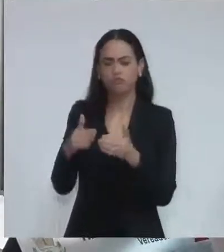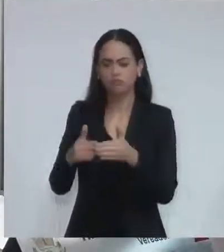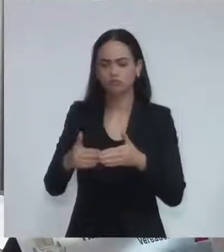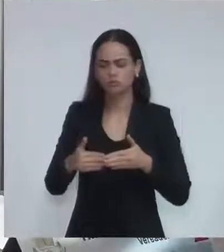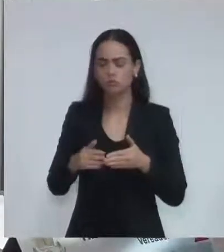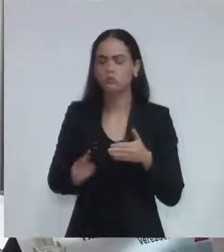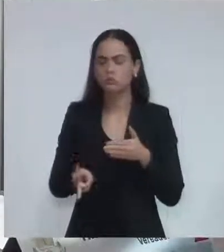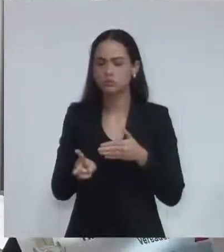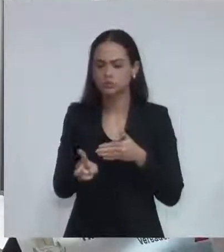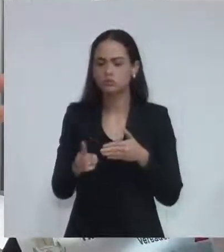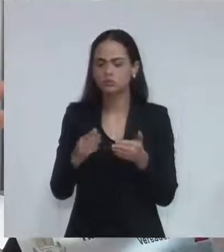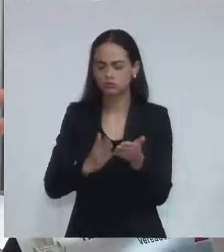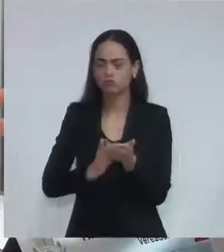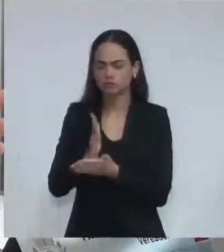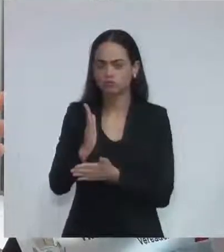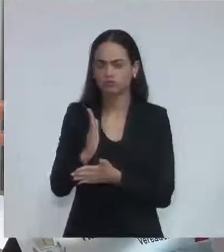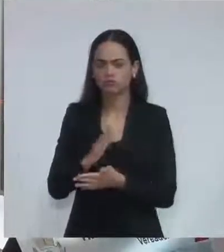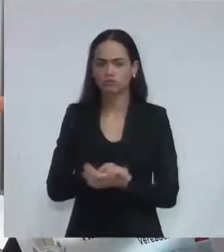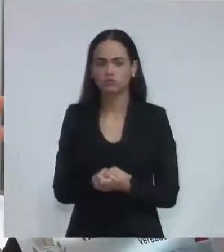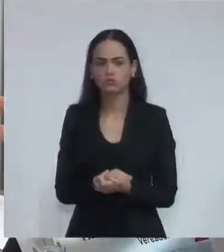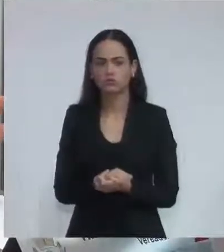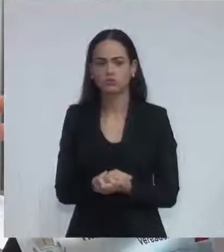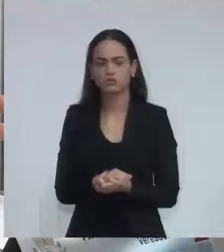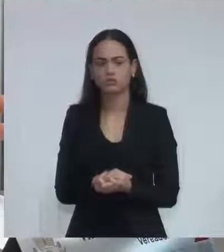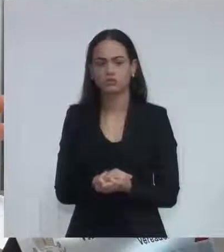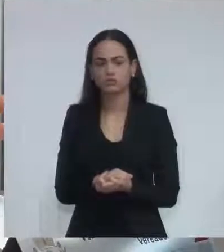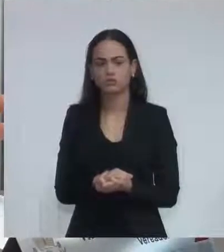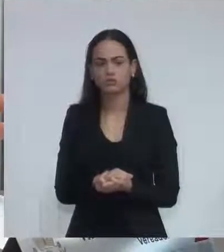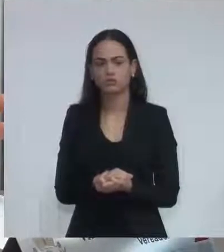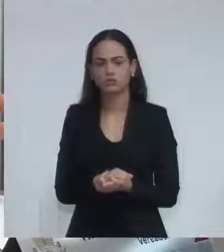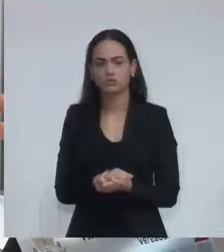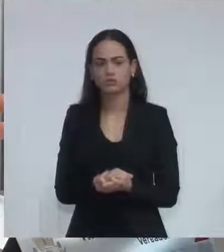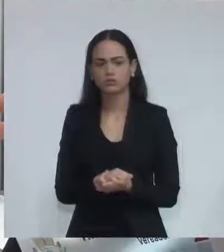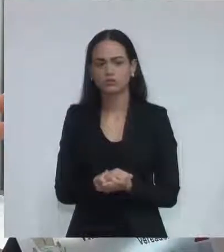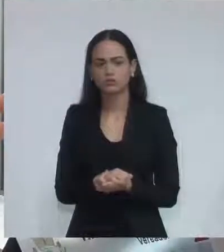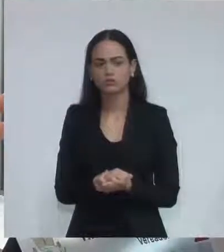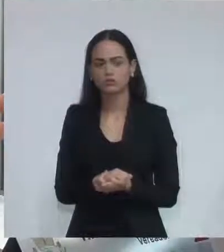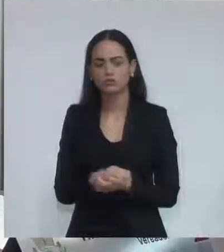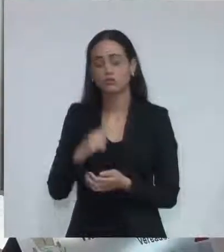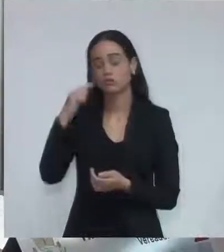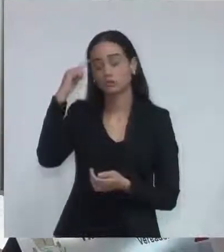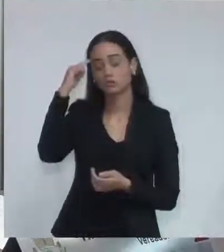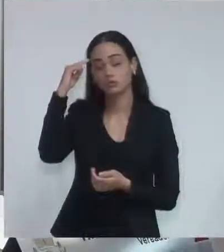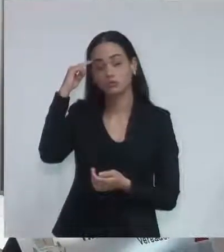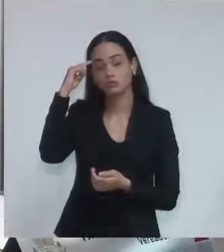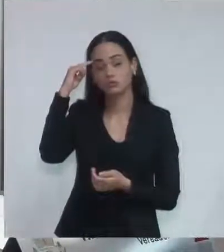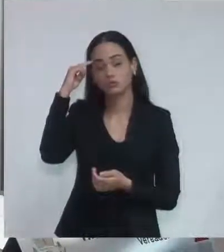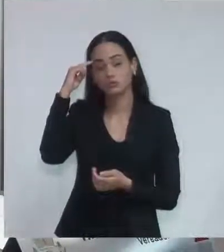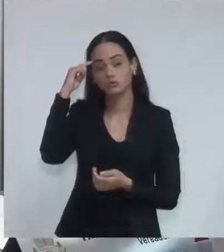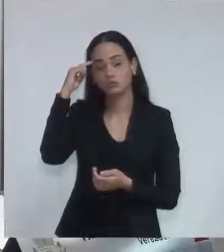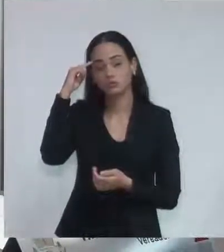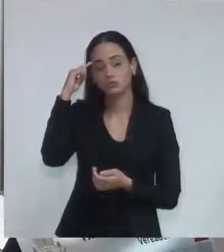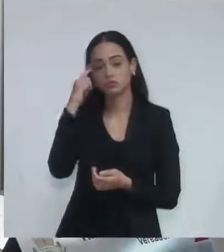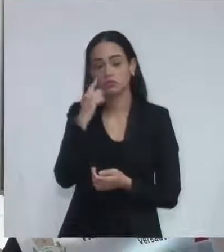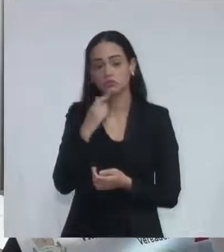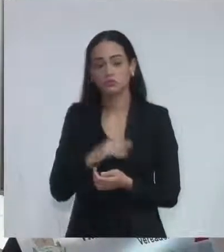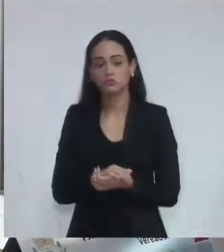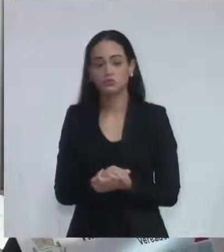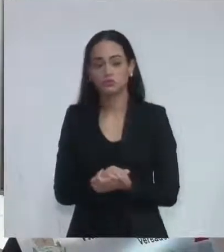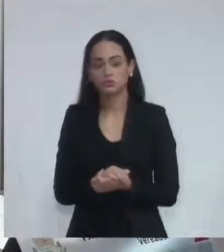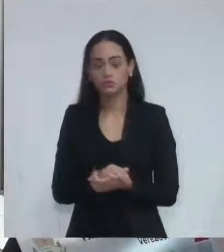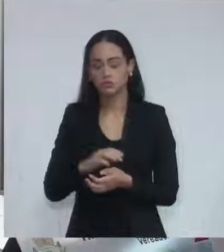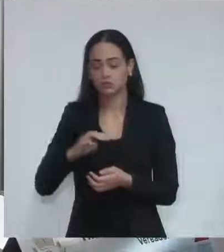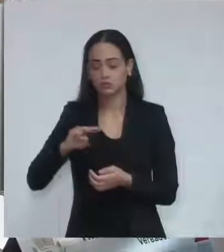a todos os requerimentos. E a ideia aqui quando eu coloquei, principalmente chamou atenção porque foi uma decisão do Ministério